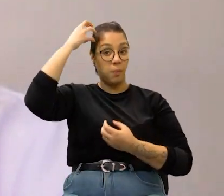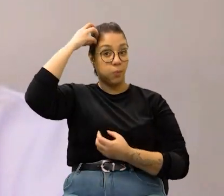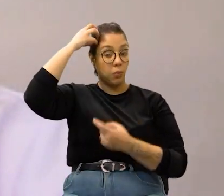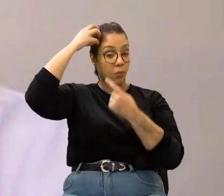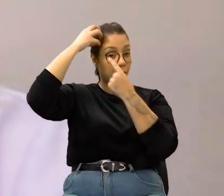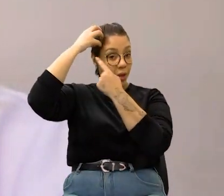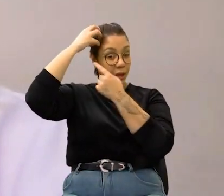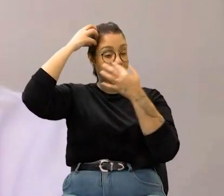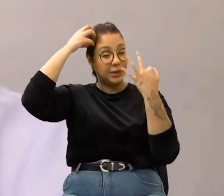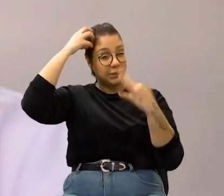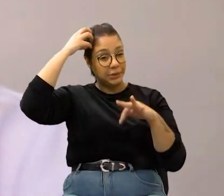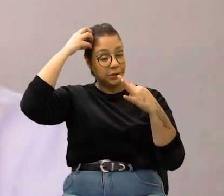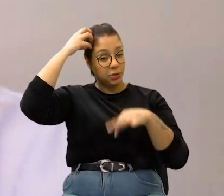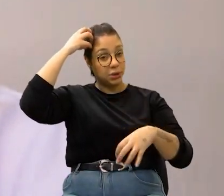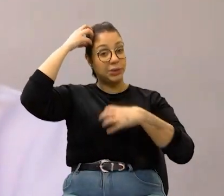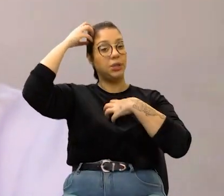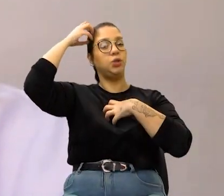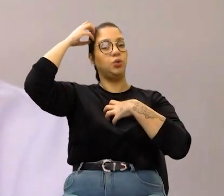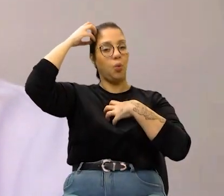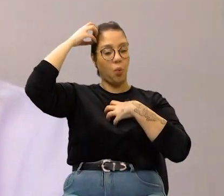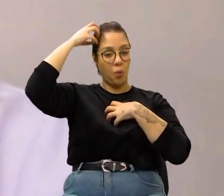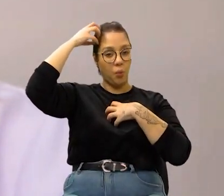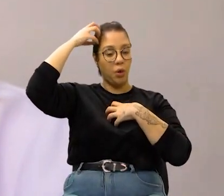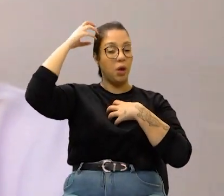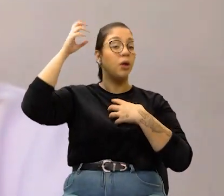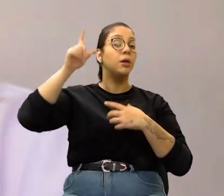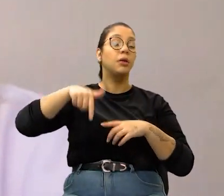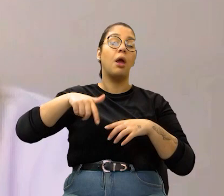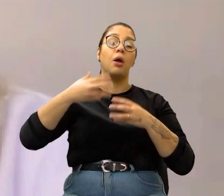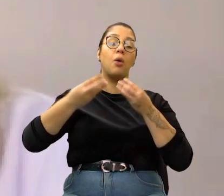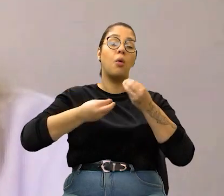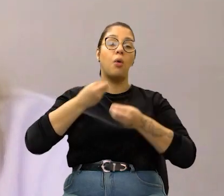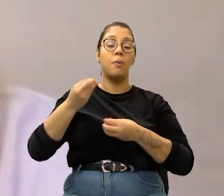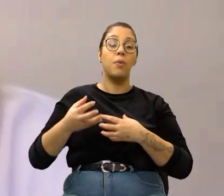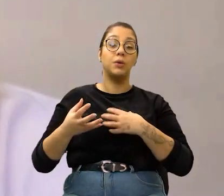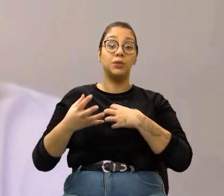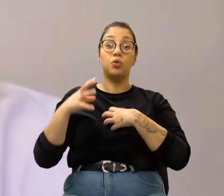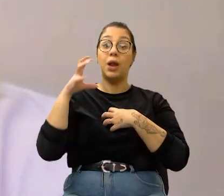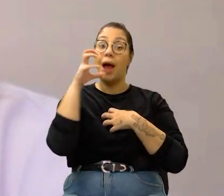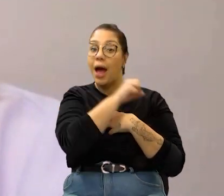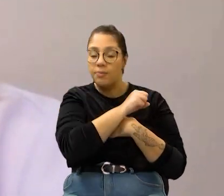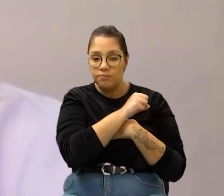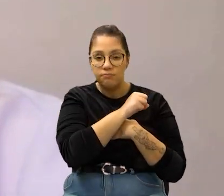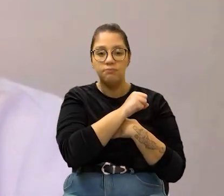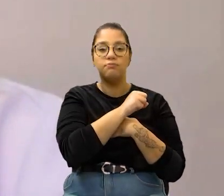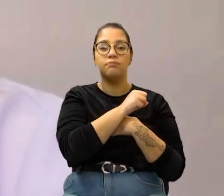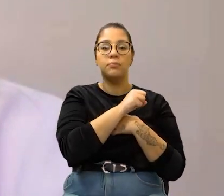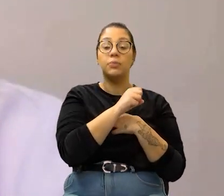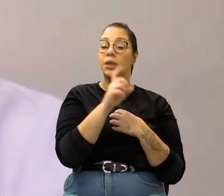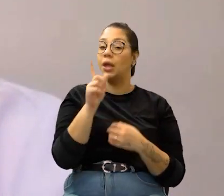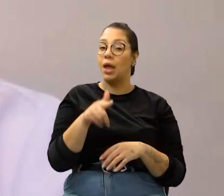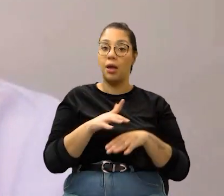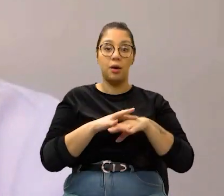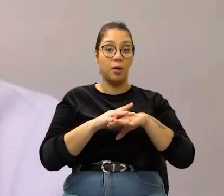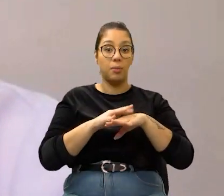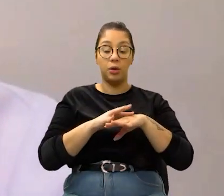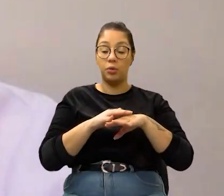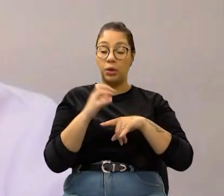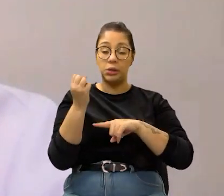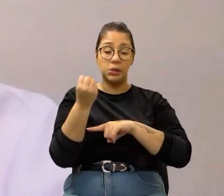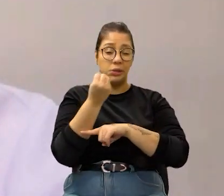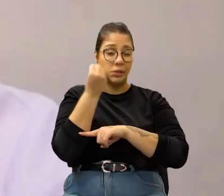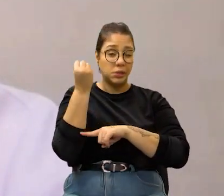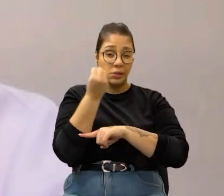paciente apresenta muitos sintomas, e sintomas que são muito rápidos, uma doença